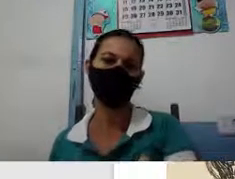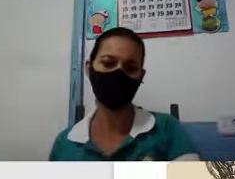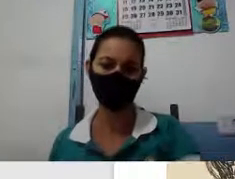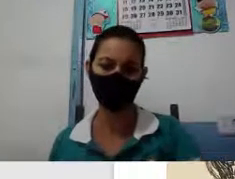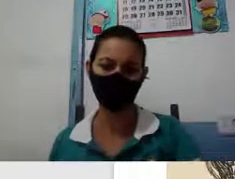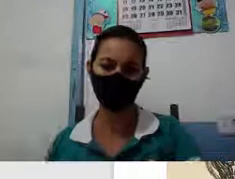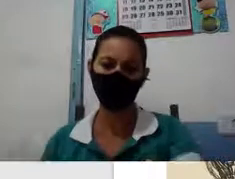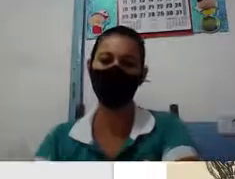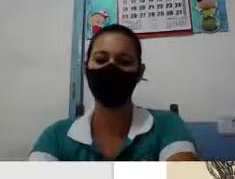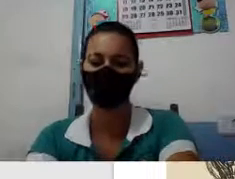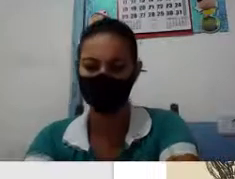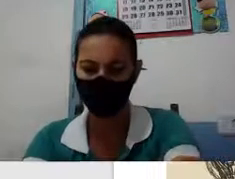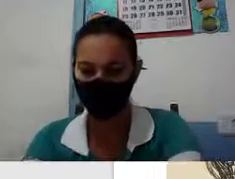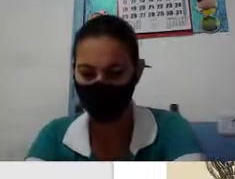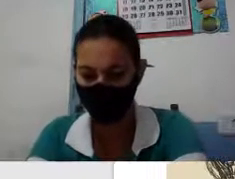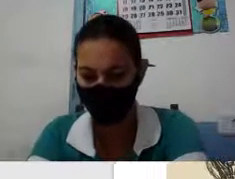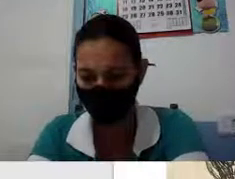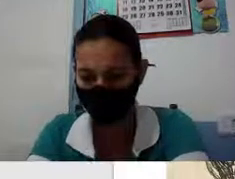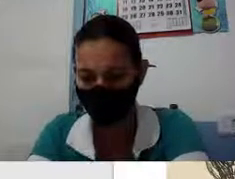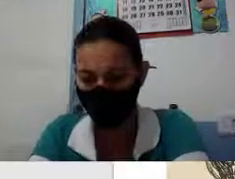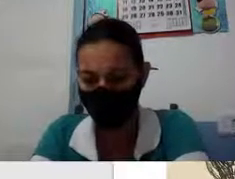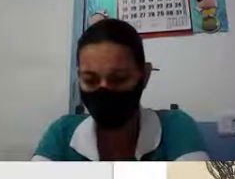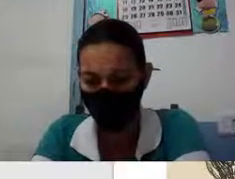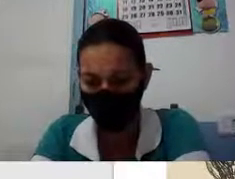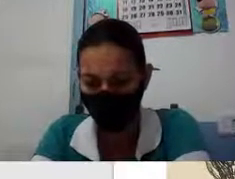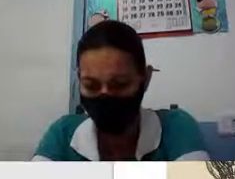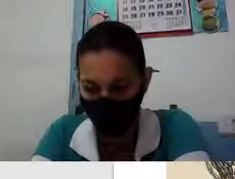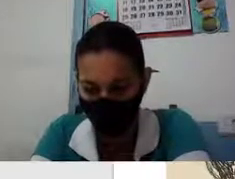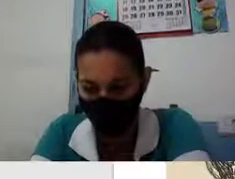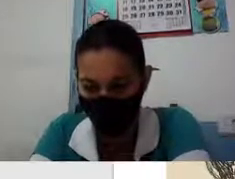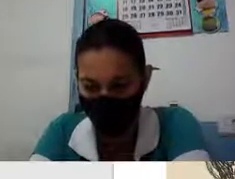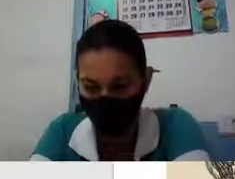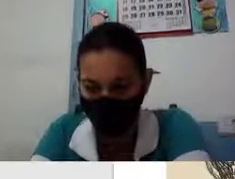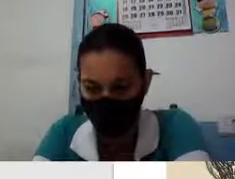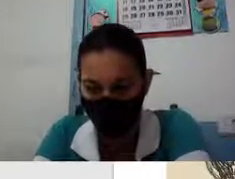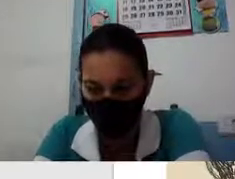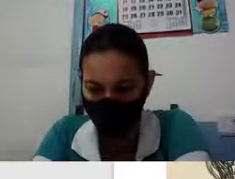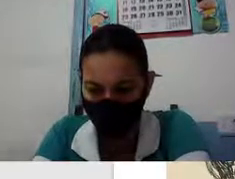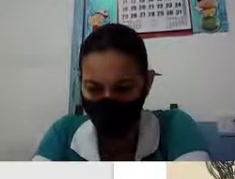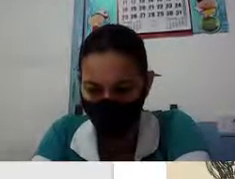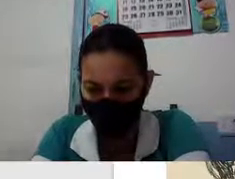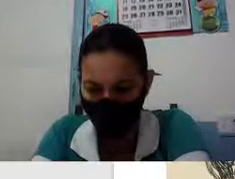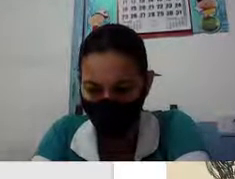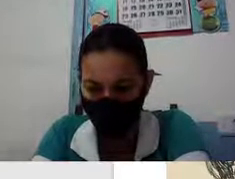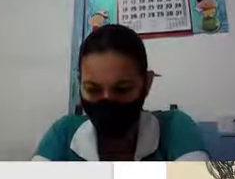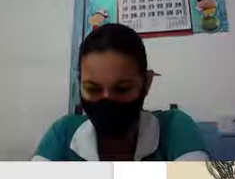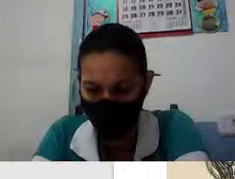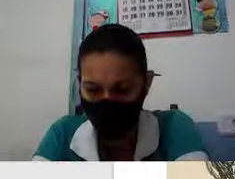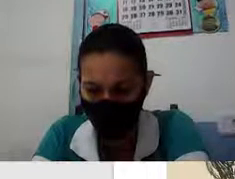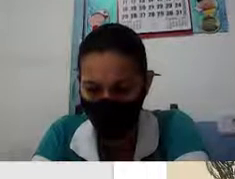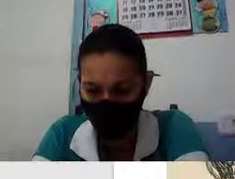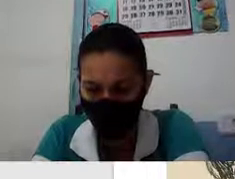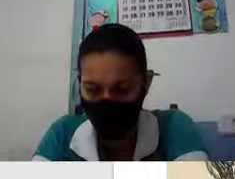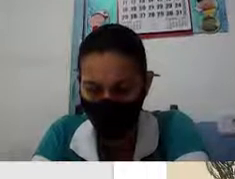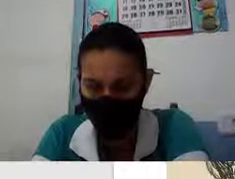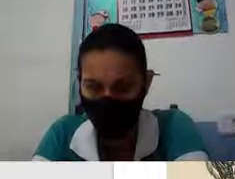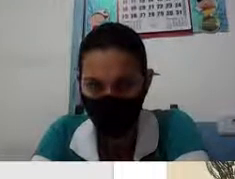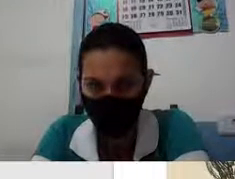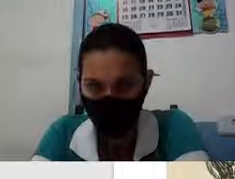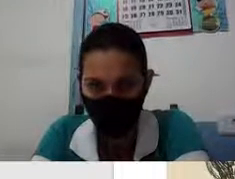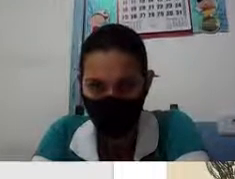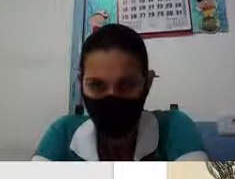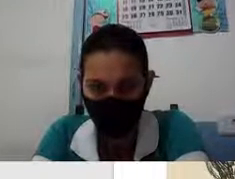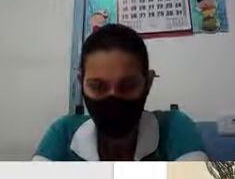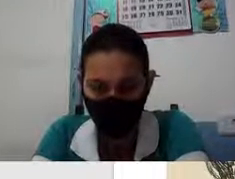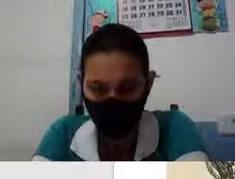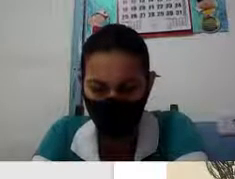diante da igreja e do Estado. Cada vez mais polêmico e ferido em seus poemas, foi perseguido até ser exilado em